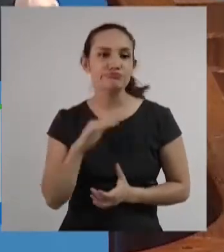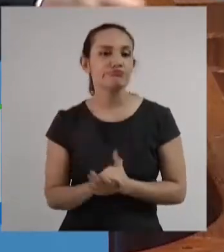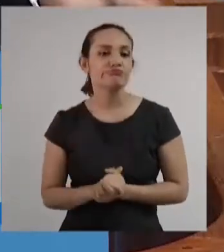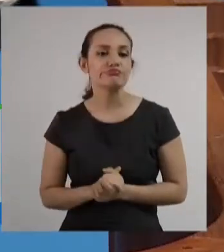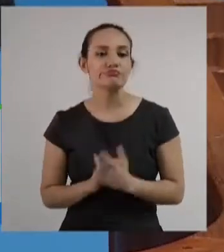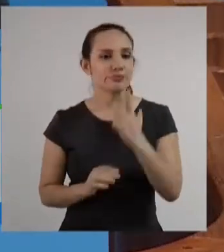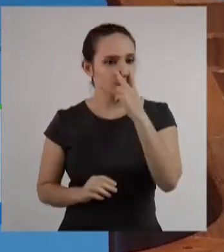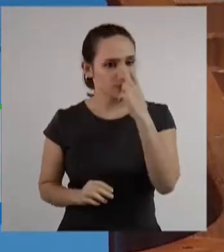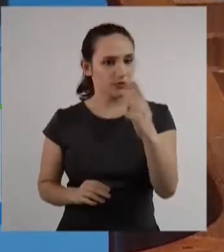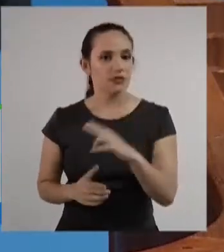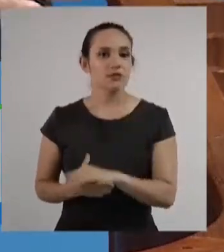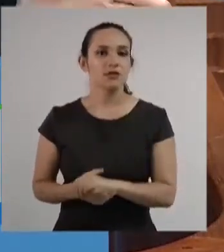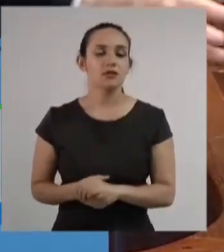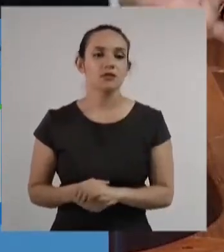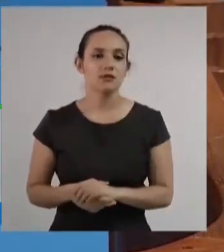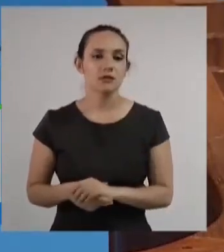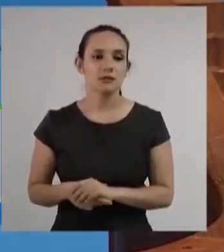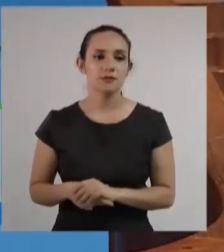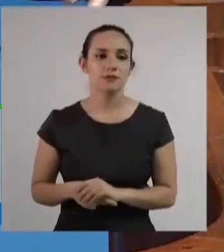caminhando